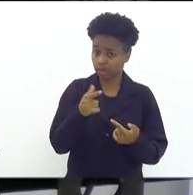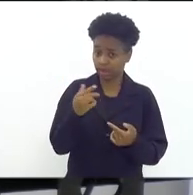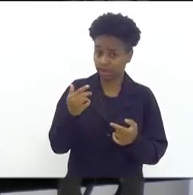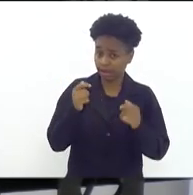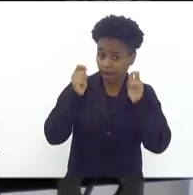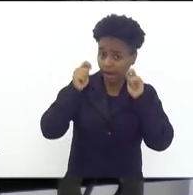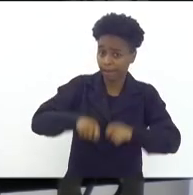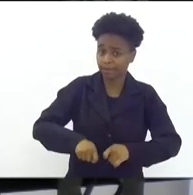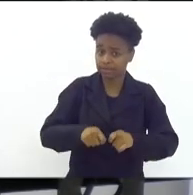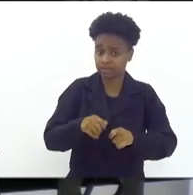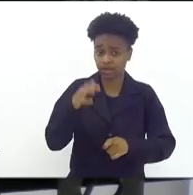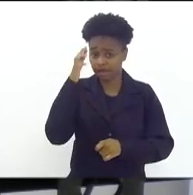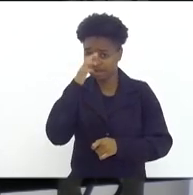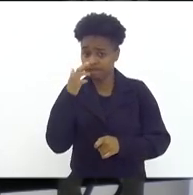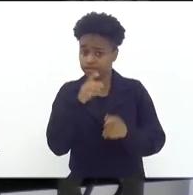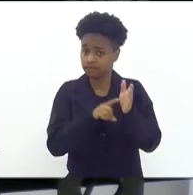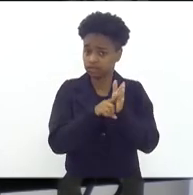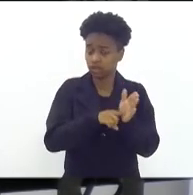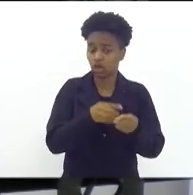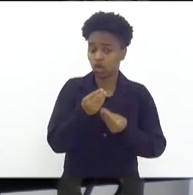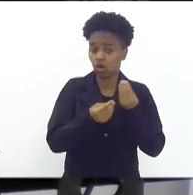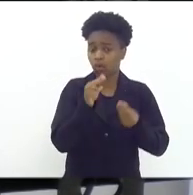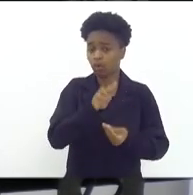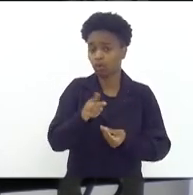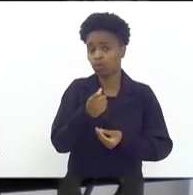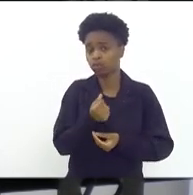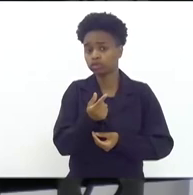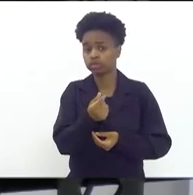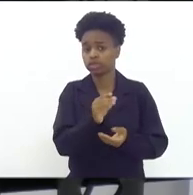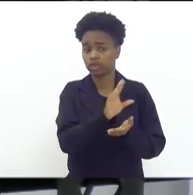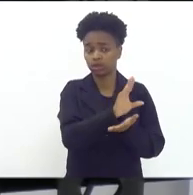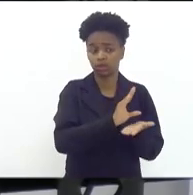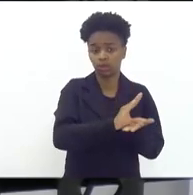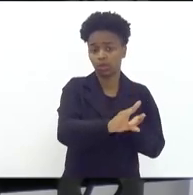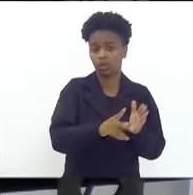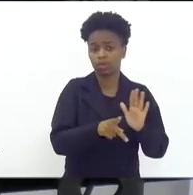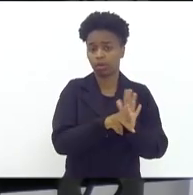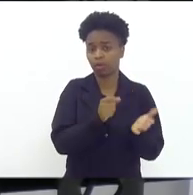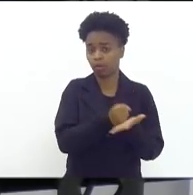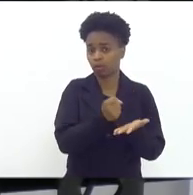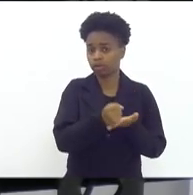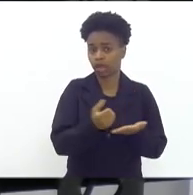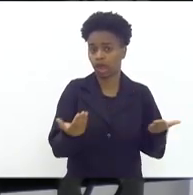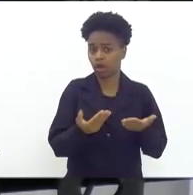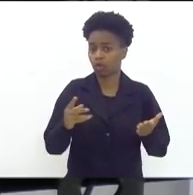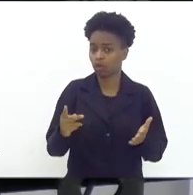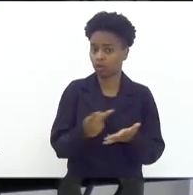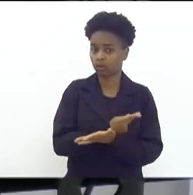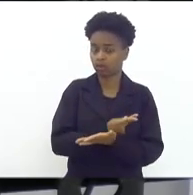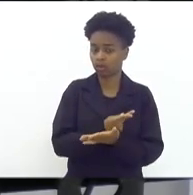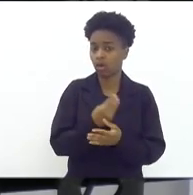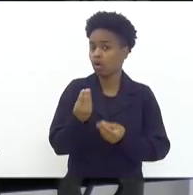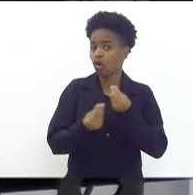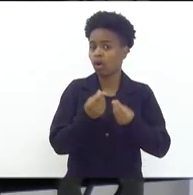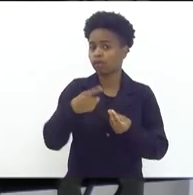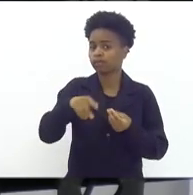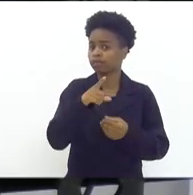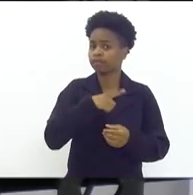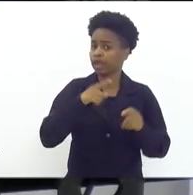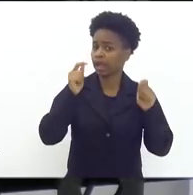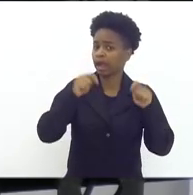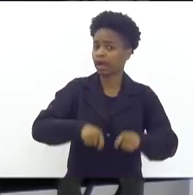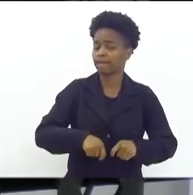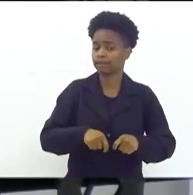a fiscalização da aplicação dos recursos dos investimentos necessários do contrato que tá em vigência qual a capacidade que a